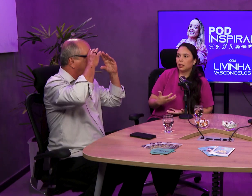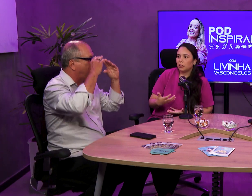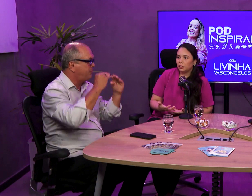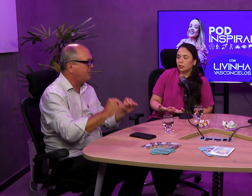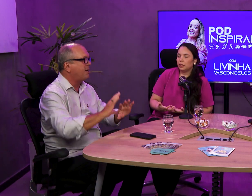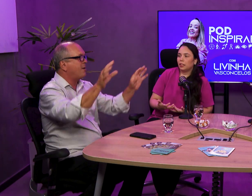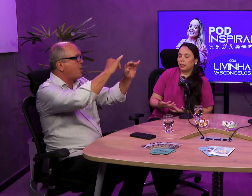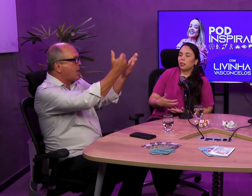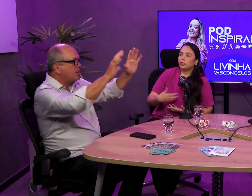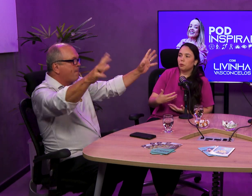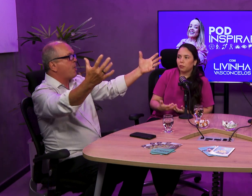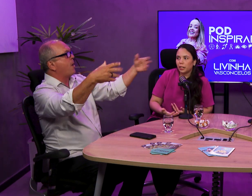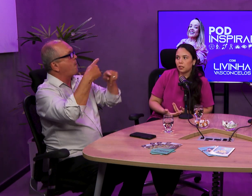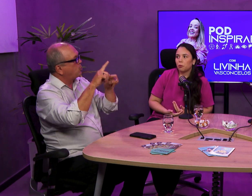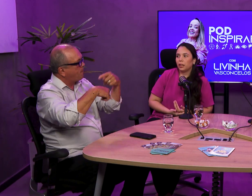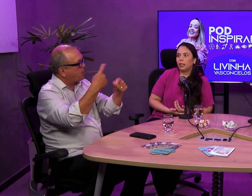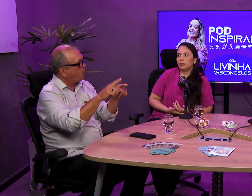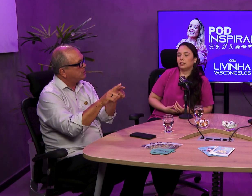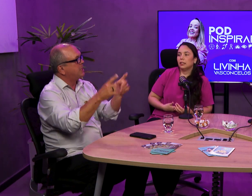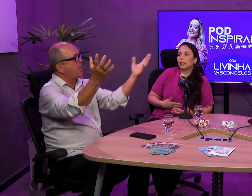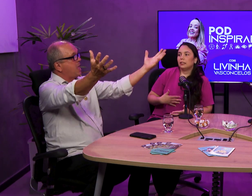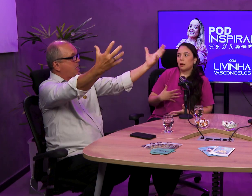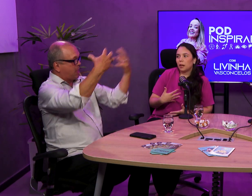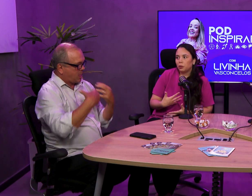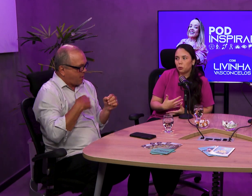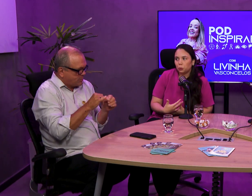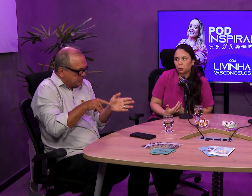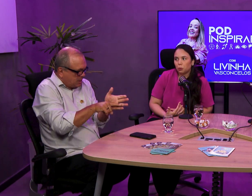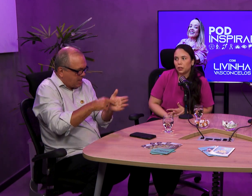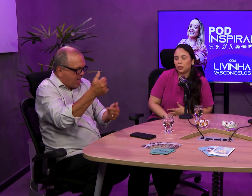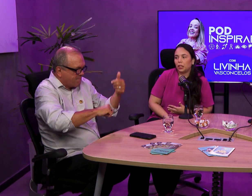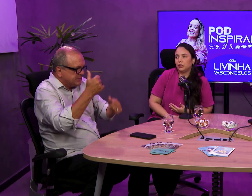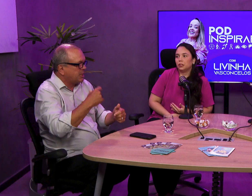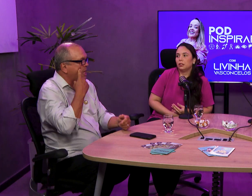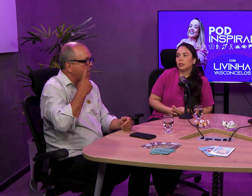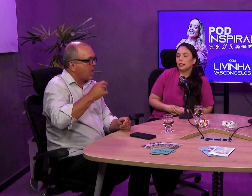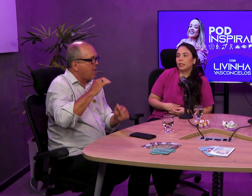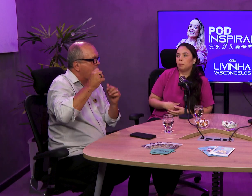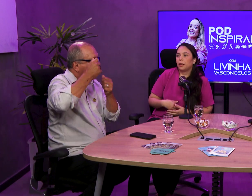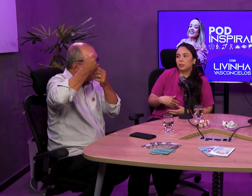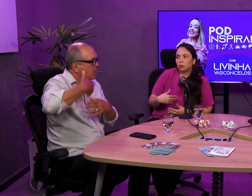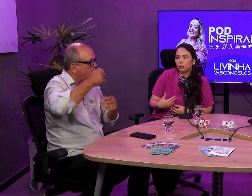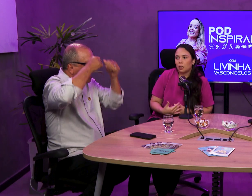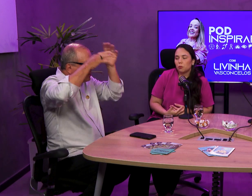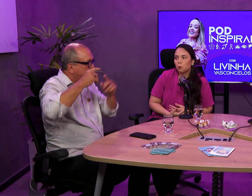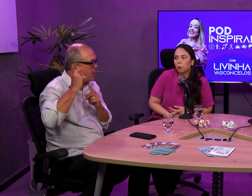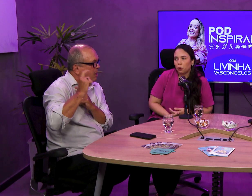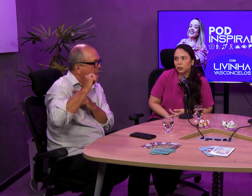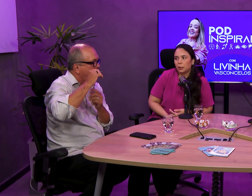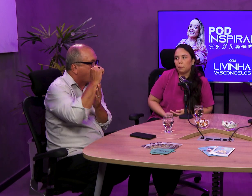ter uma grande conversa com eles. Eles trabalham em conjunto com a gente, prestam